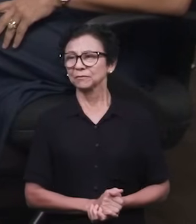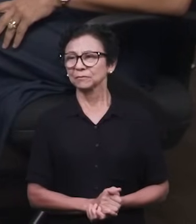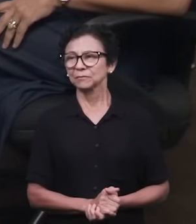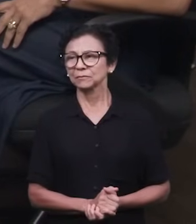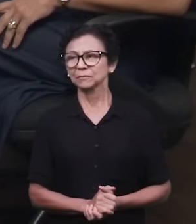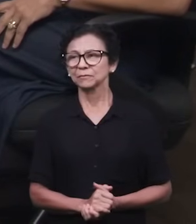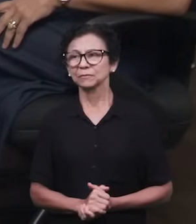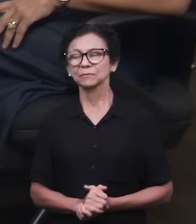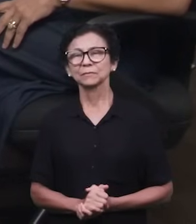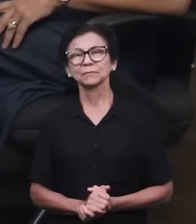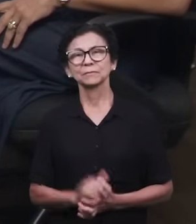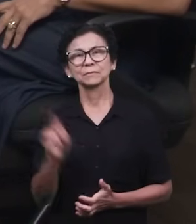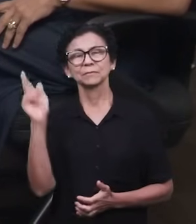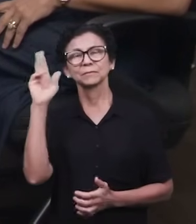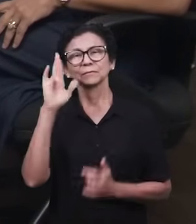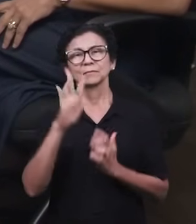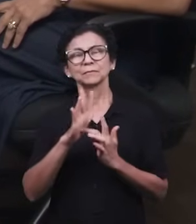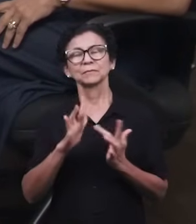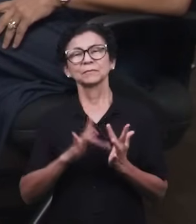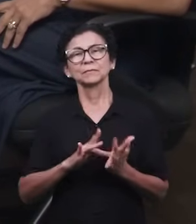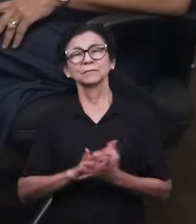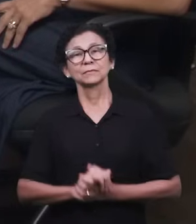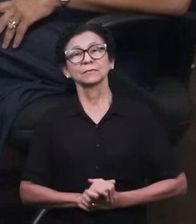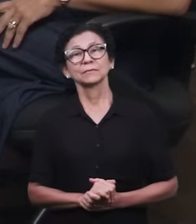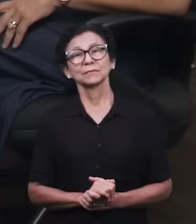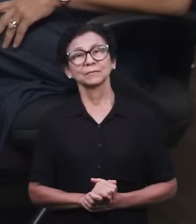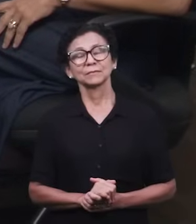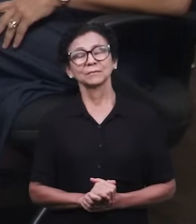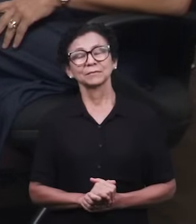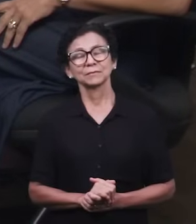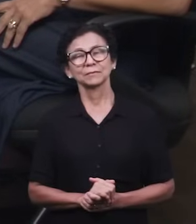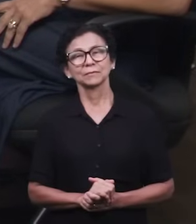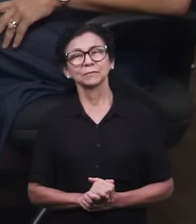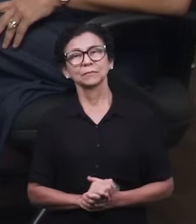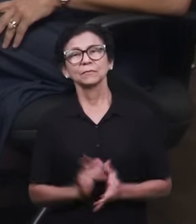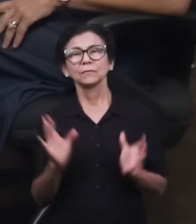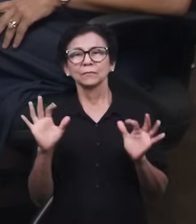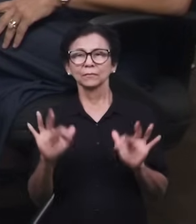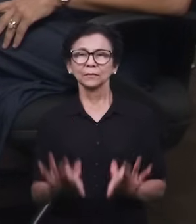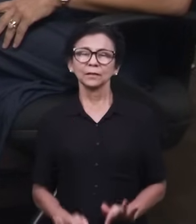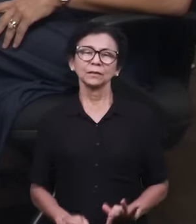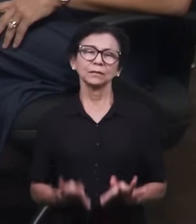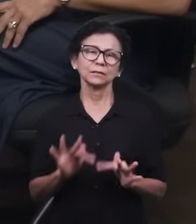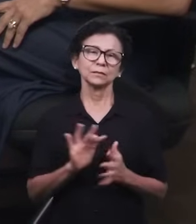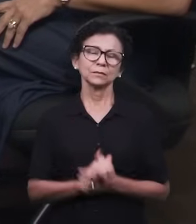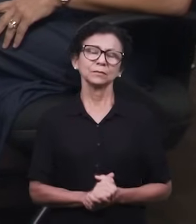vamos terminar o programa nos despedindo de todos com a paz do Senhor Jesus e vamos